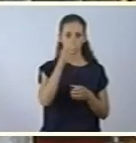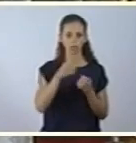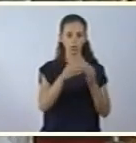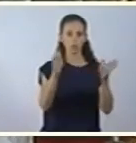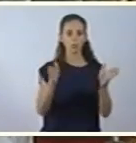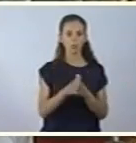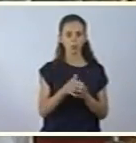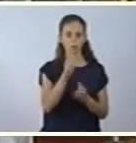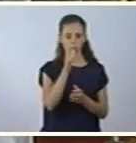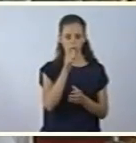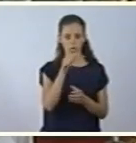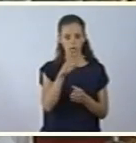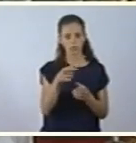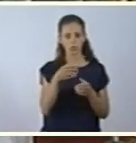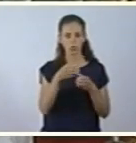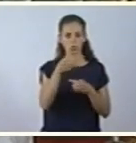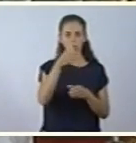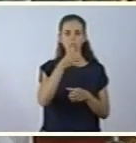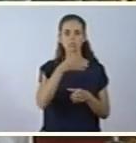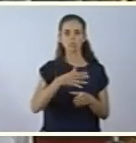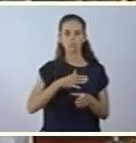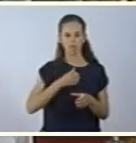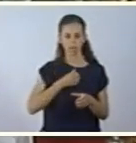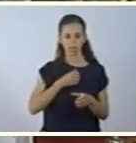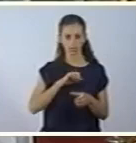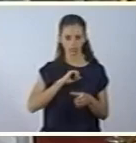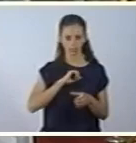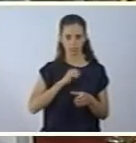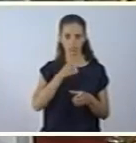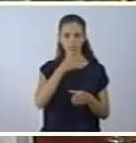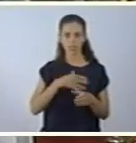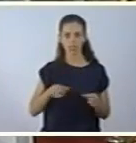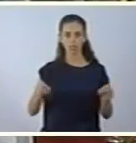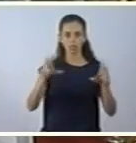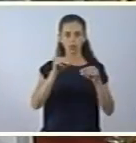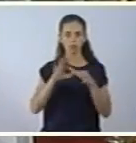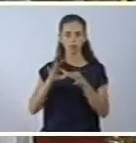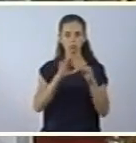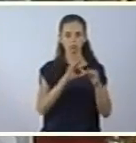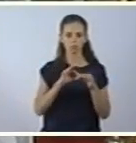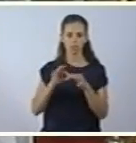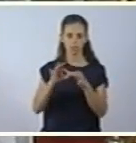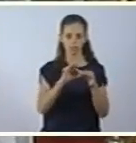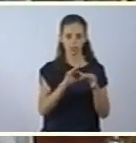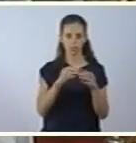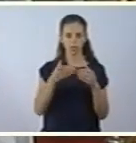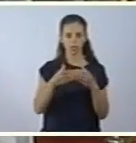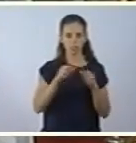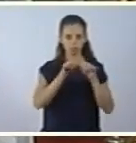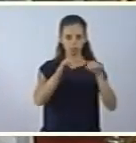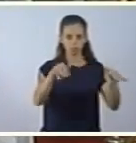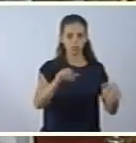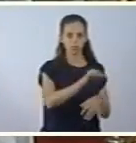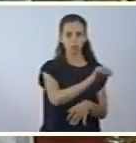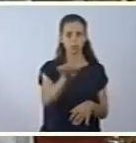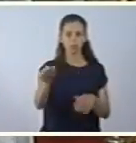todos e bebei. Este é o cálice do meu sangue, o sangue da nova e eterna aliança, que será derramado